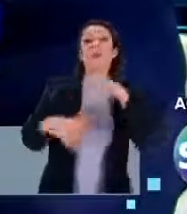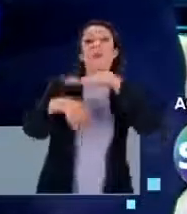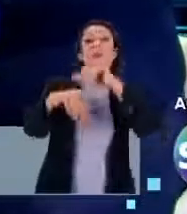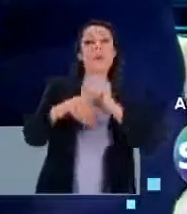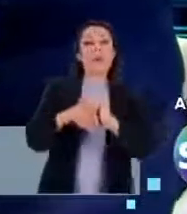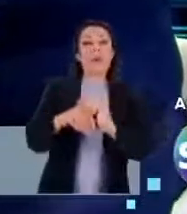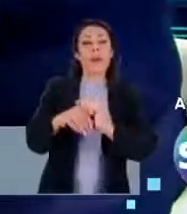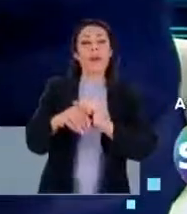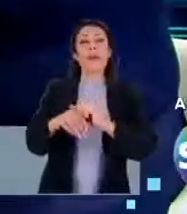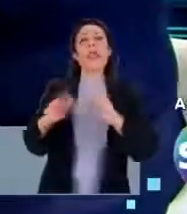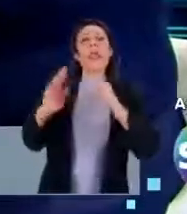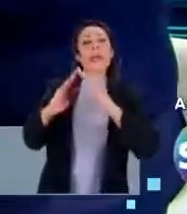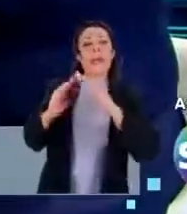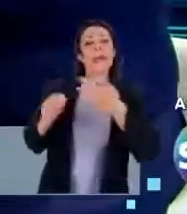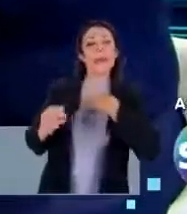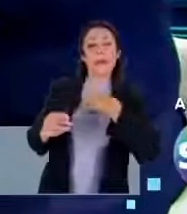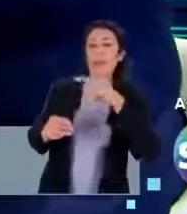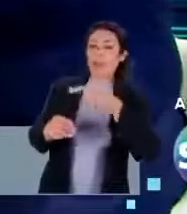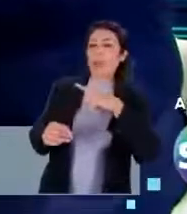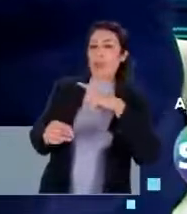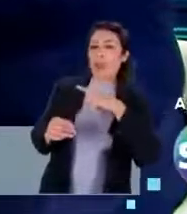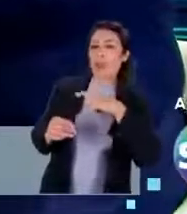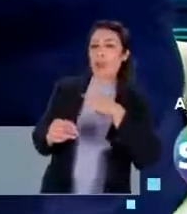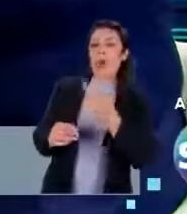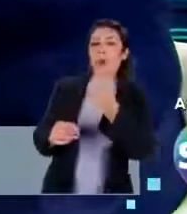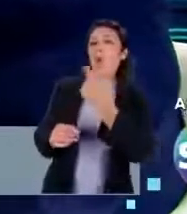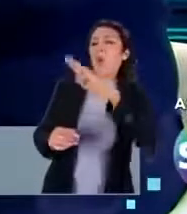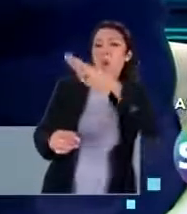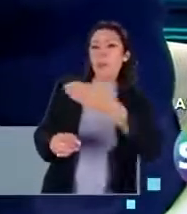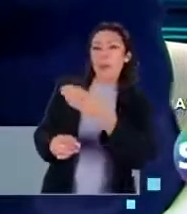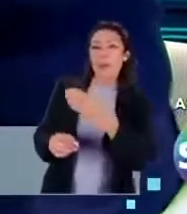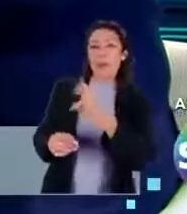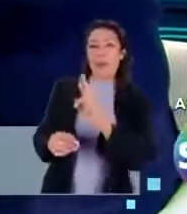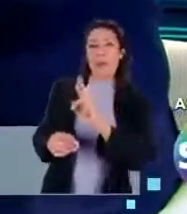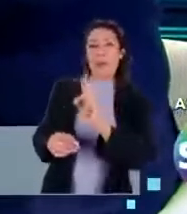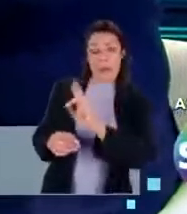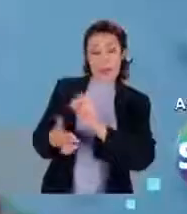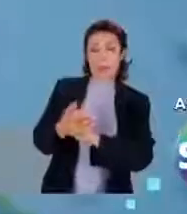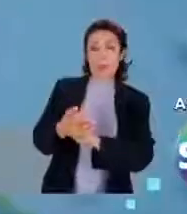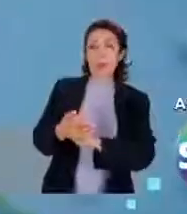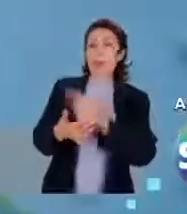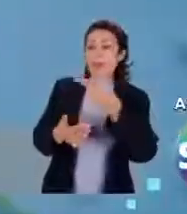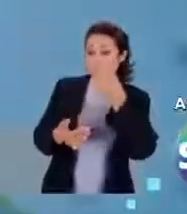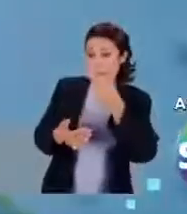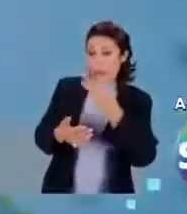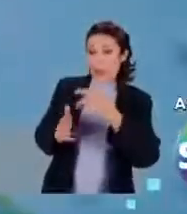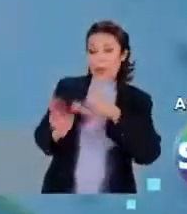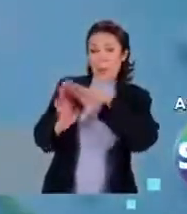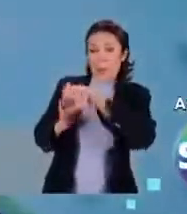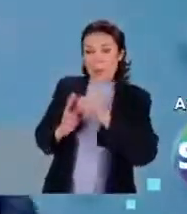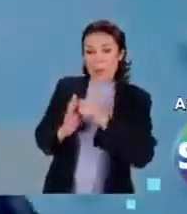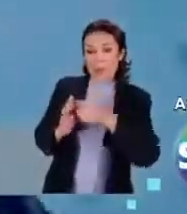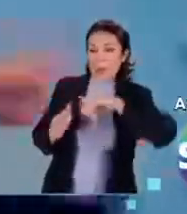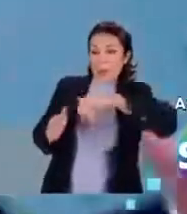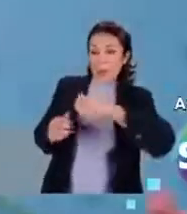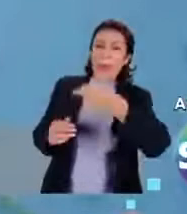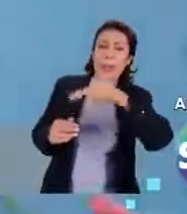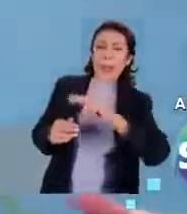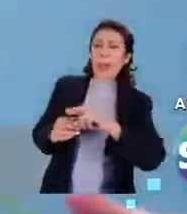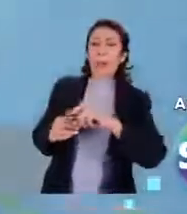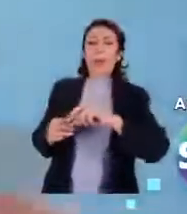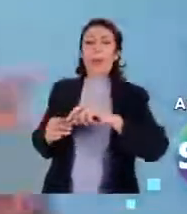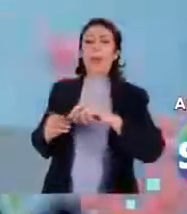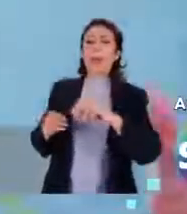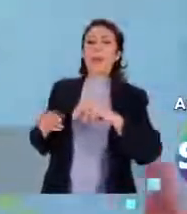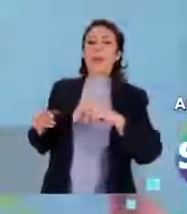você tem aí um bilhão de reais humilhando o povo ligando que vai tomar o celular vai tomar funciona você não vai receber